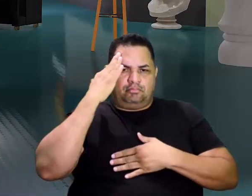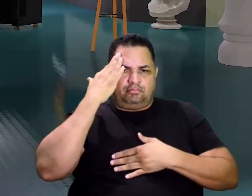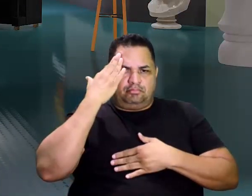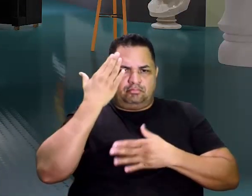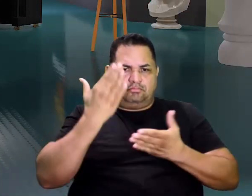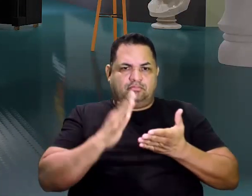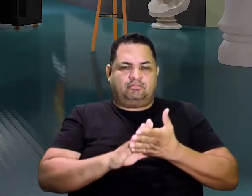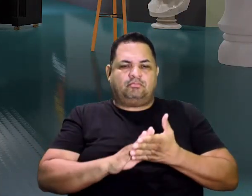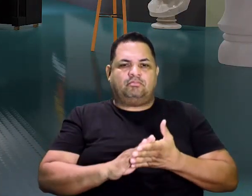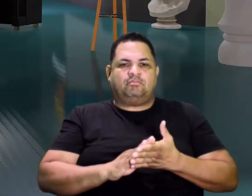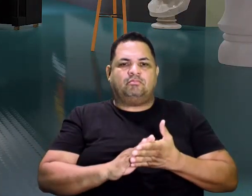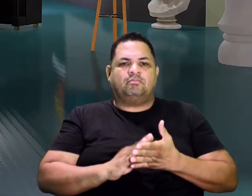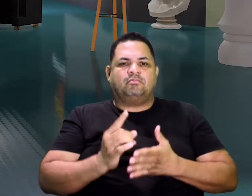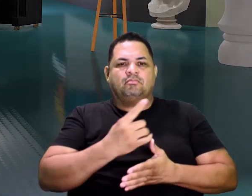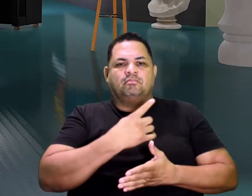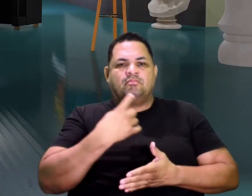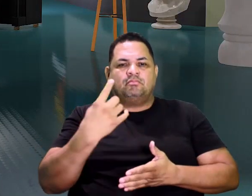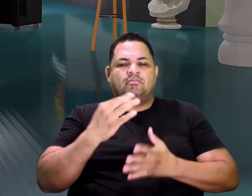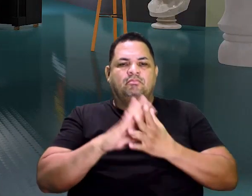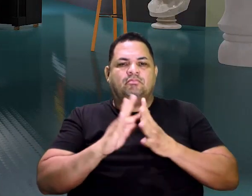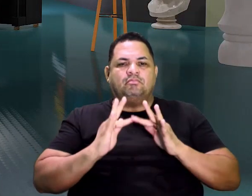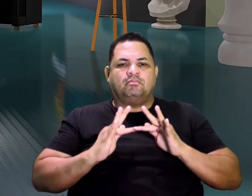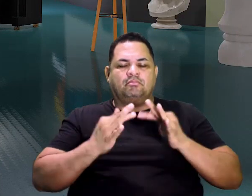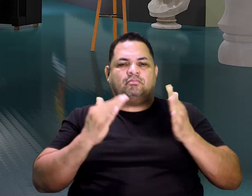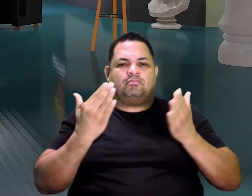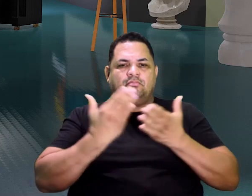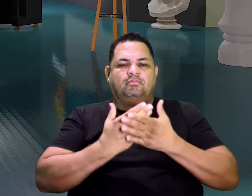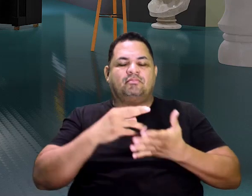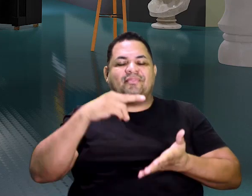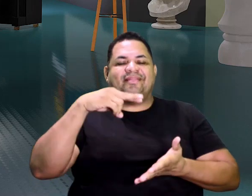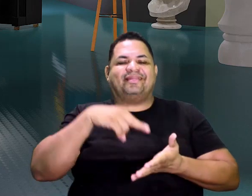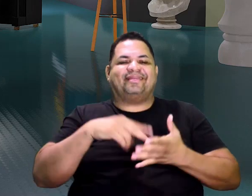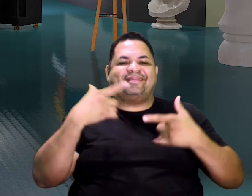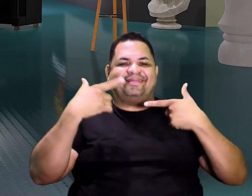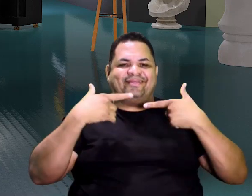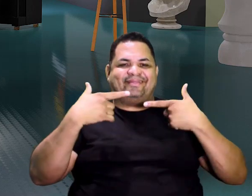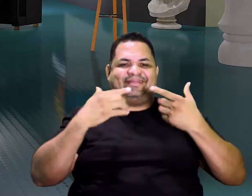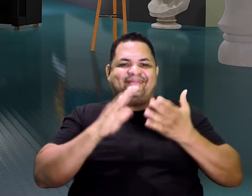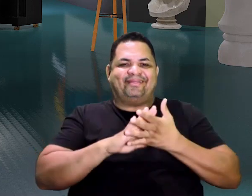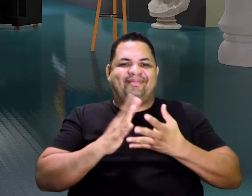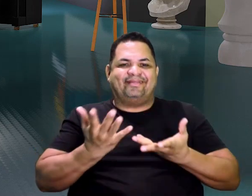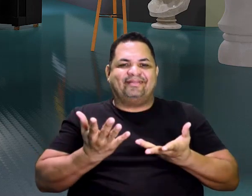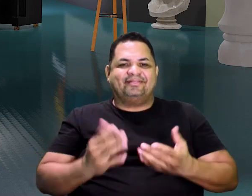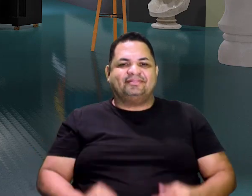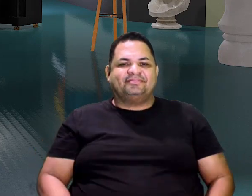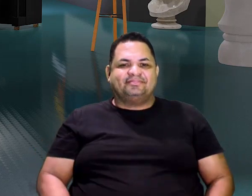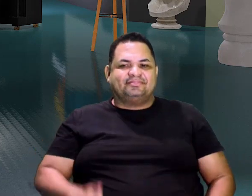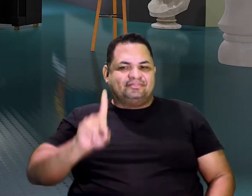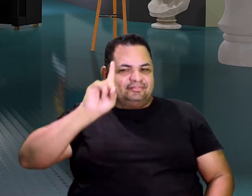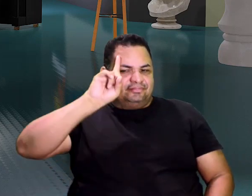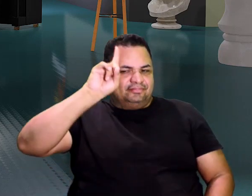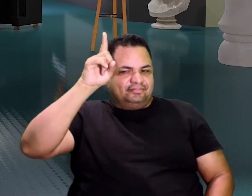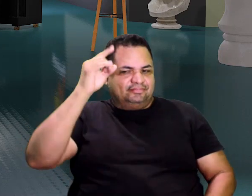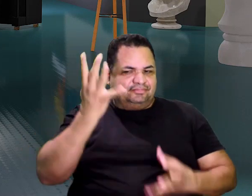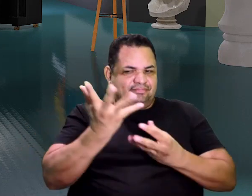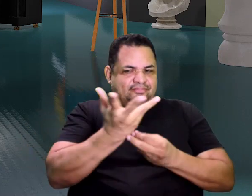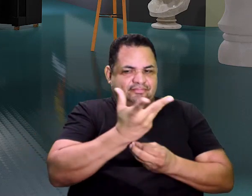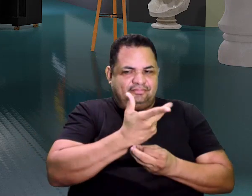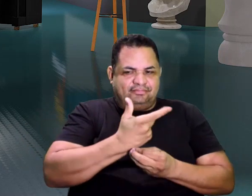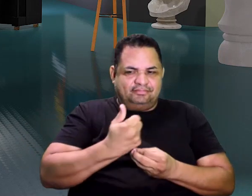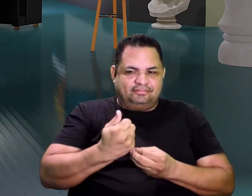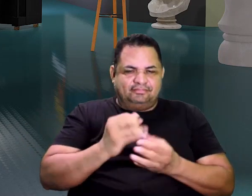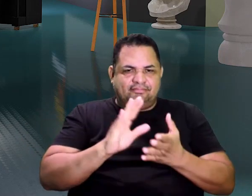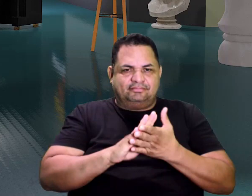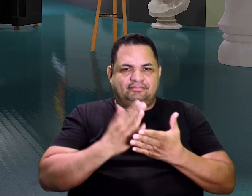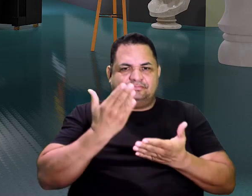entender, né? E aí nós vamos terminar aqui nessa alegria com a nossa ideia aqui sobre a arte, né?